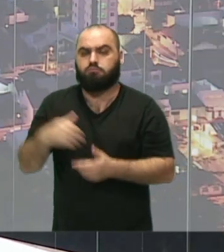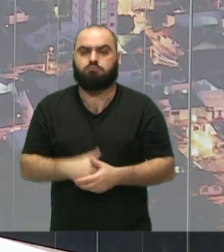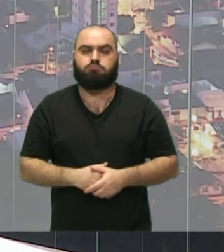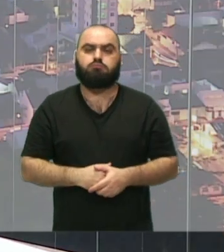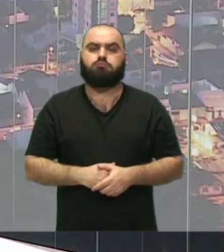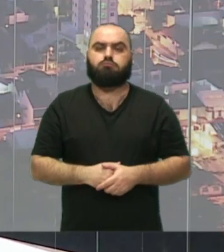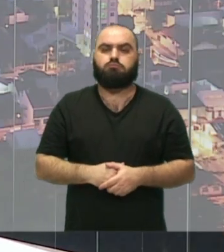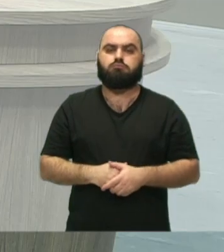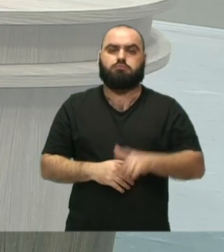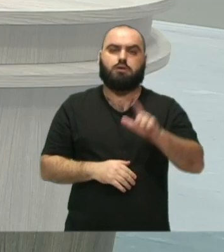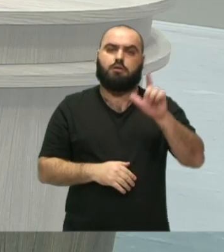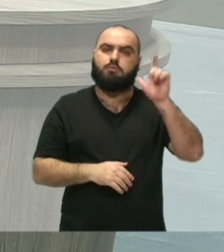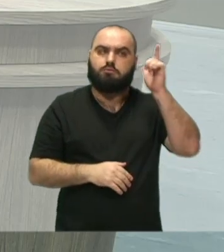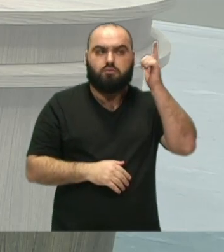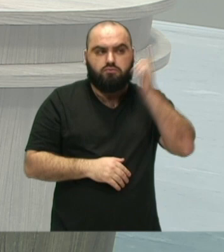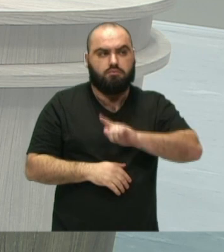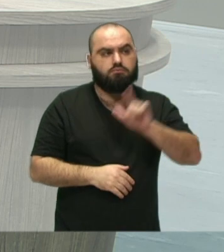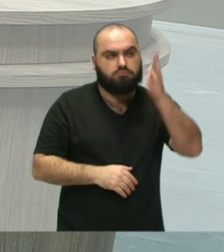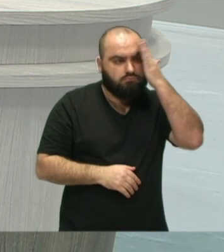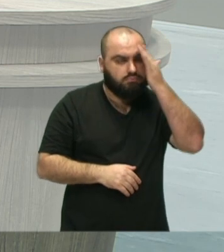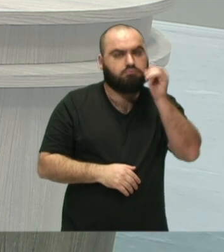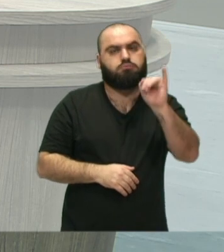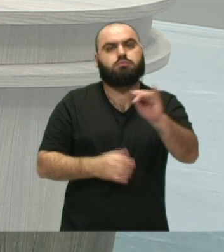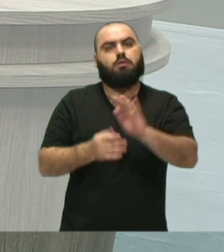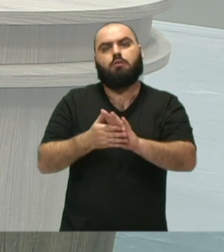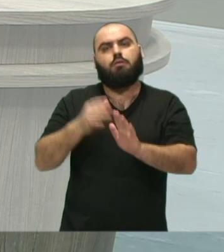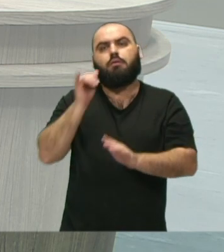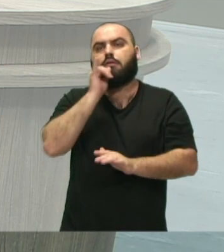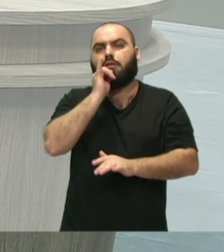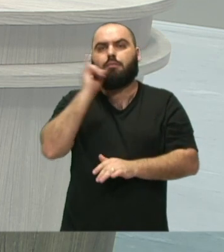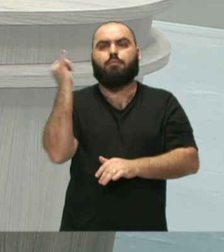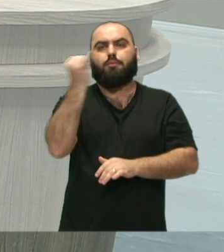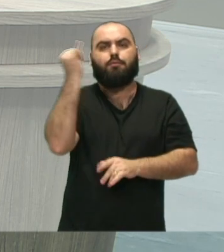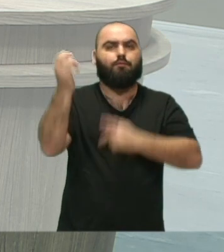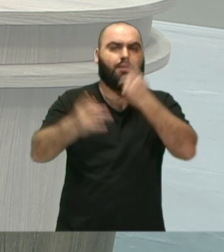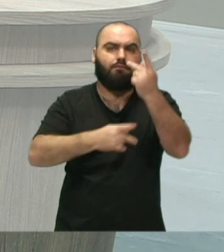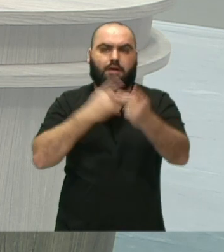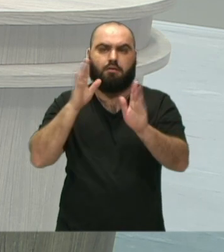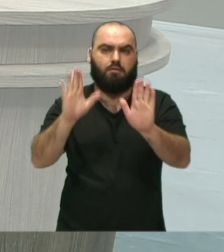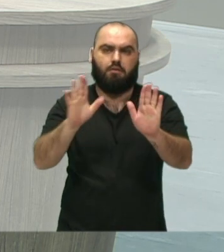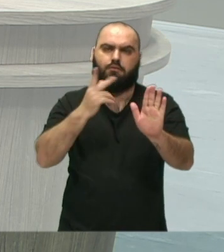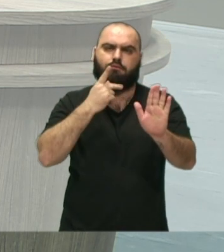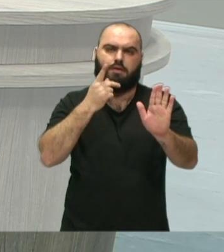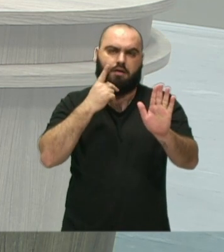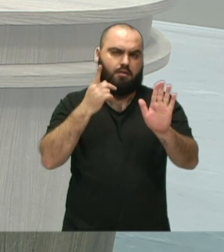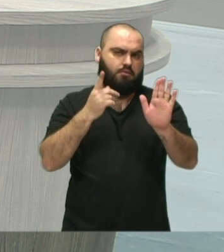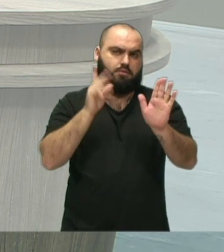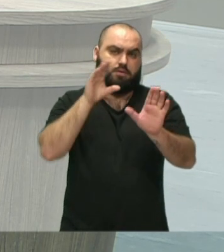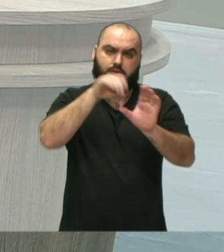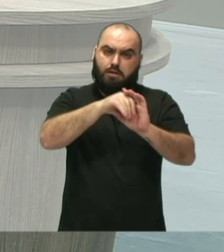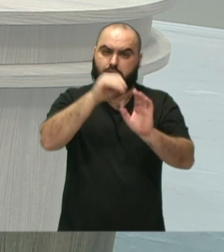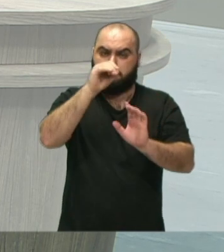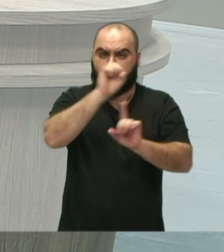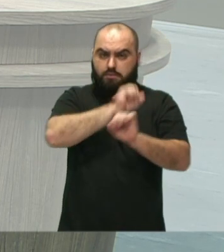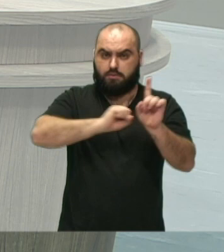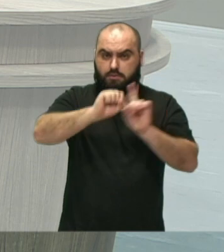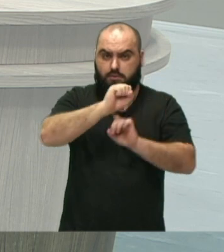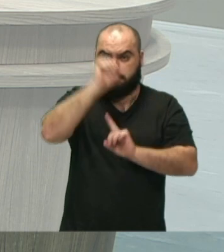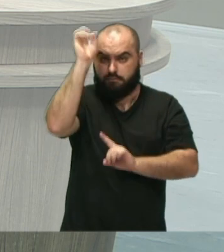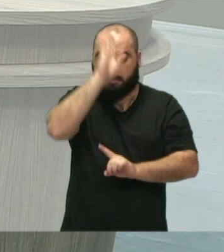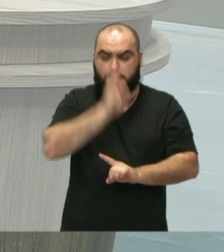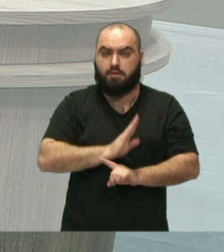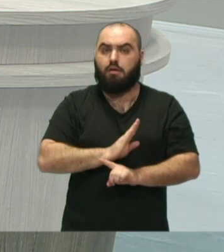a possibilidade de. Né? É muito importante a gente falar, porque quando a gente tem falado muito em meritocracia dentro da sociedade brasileira, isso é muito